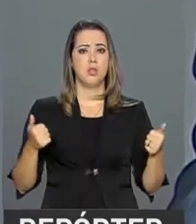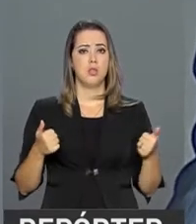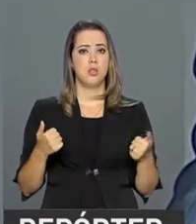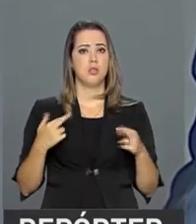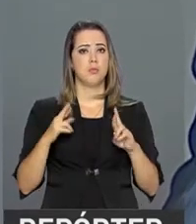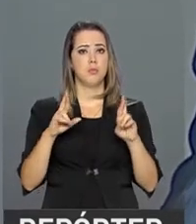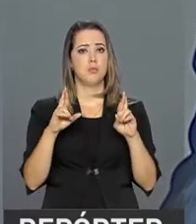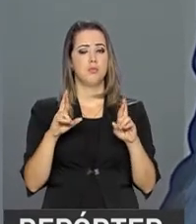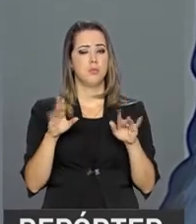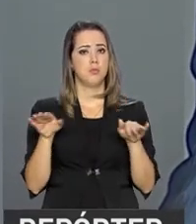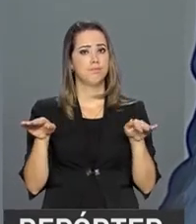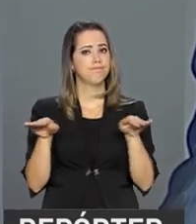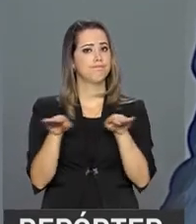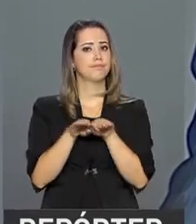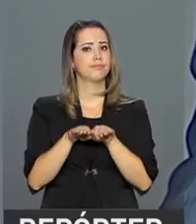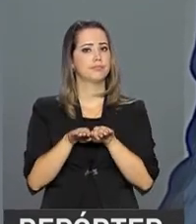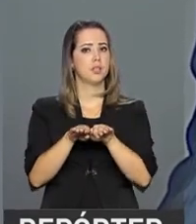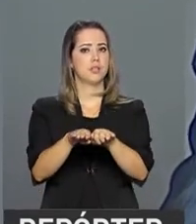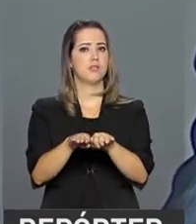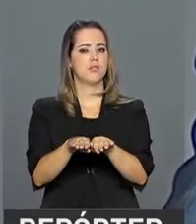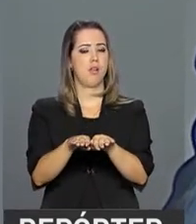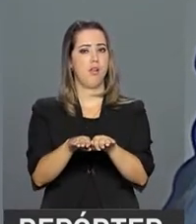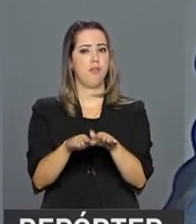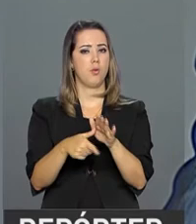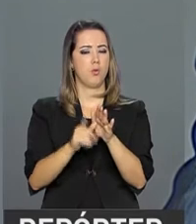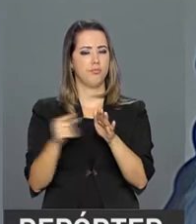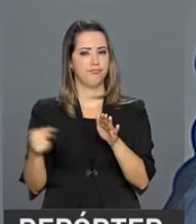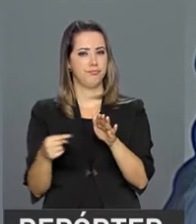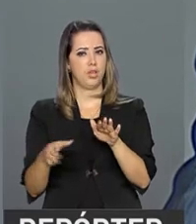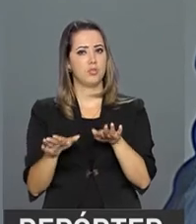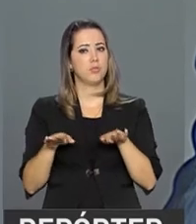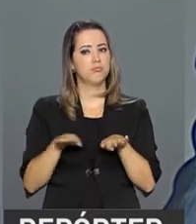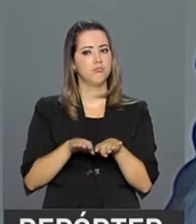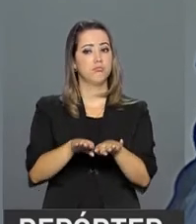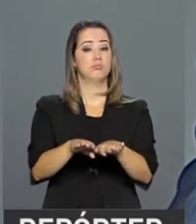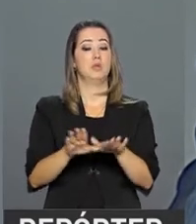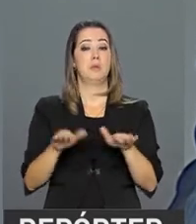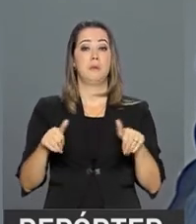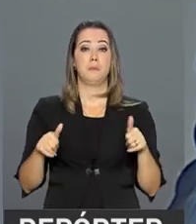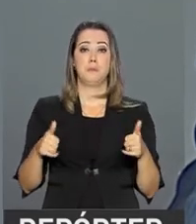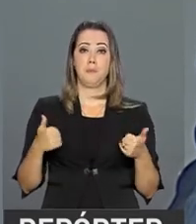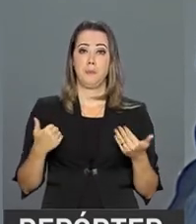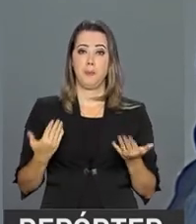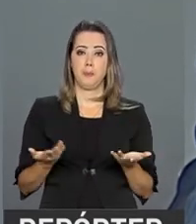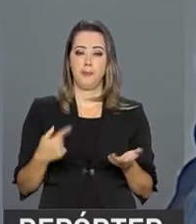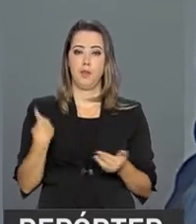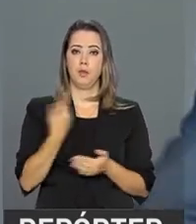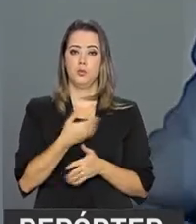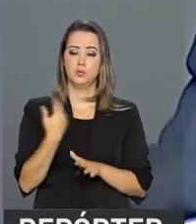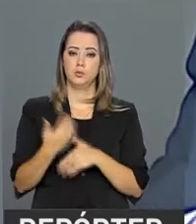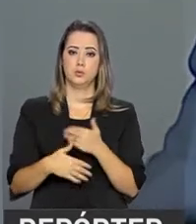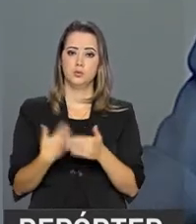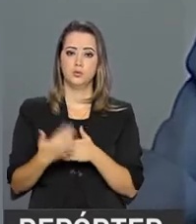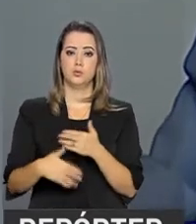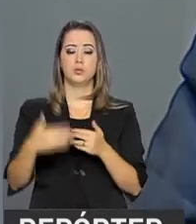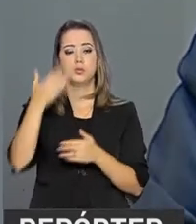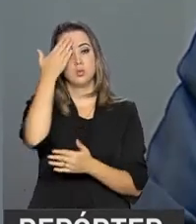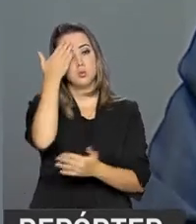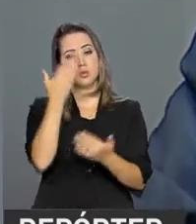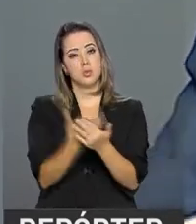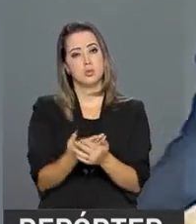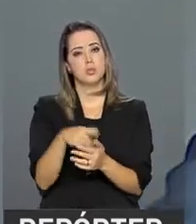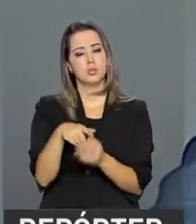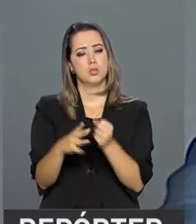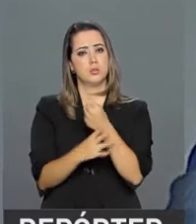para estável portanto é este o quadro nós continuamos extremamente confiantes e